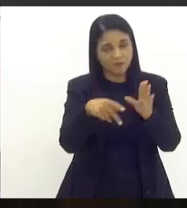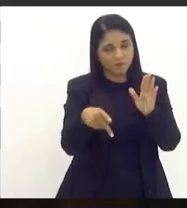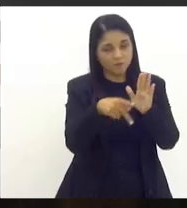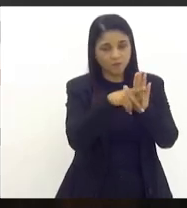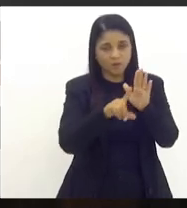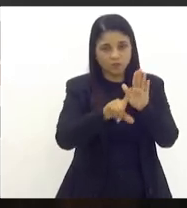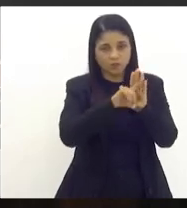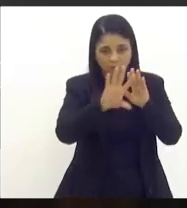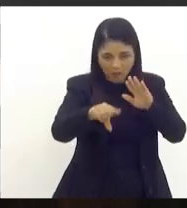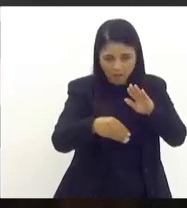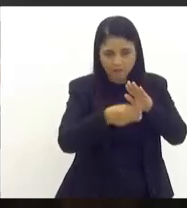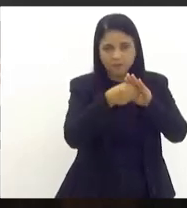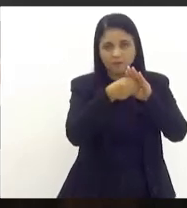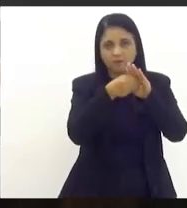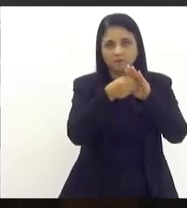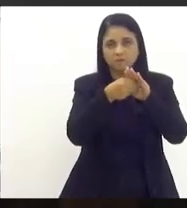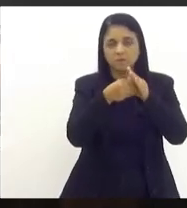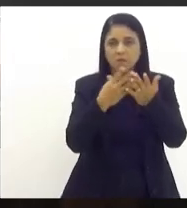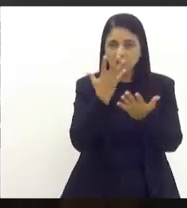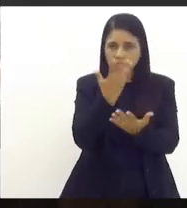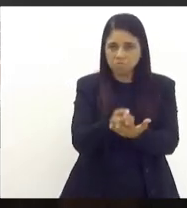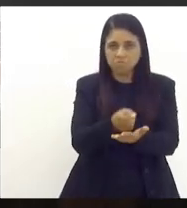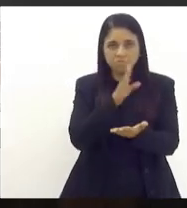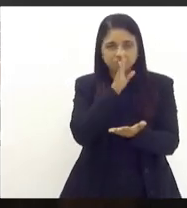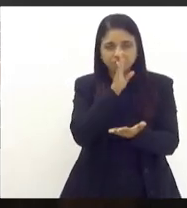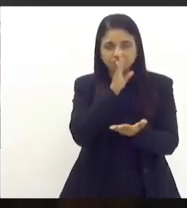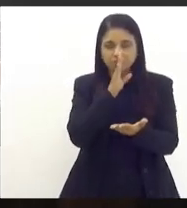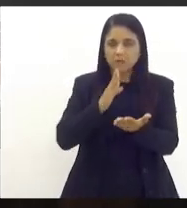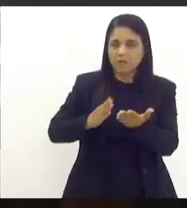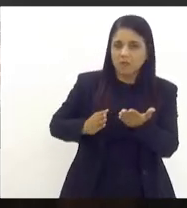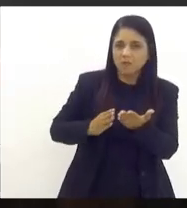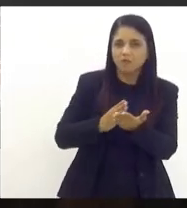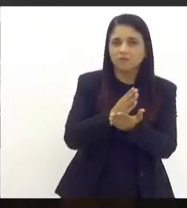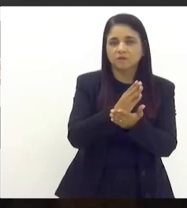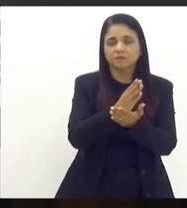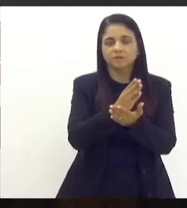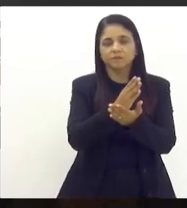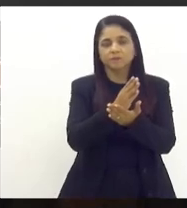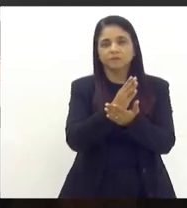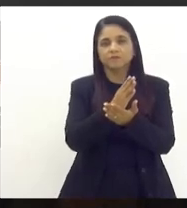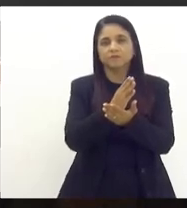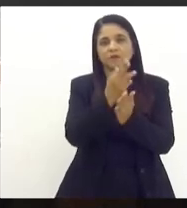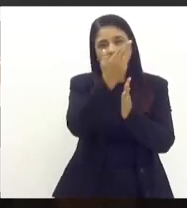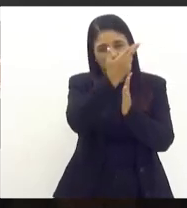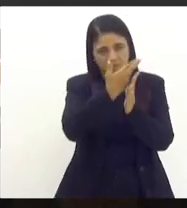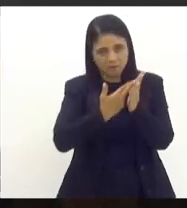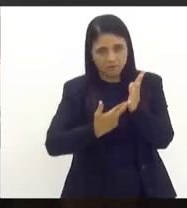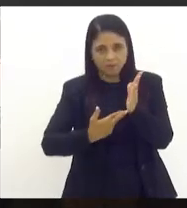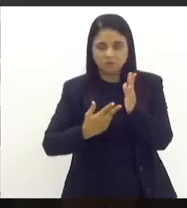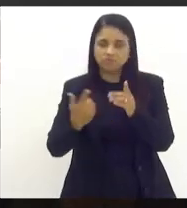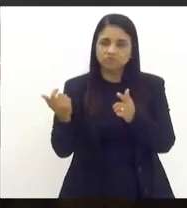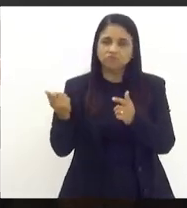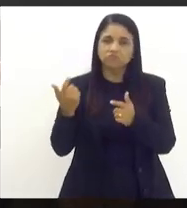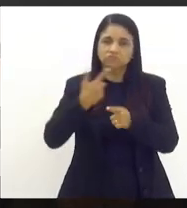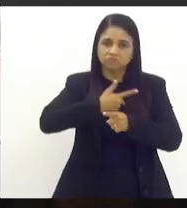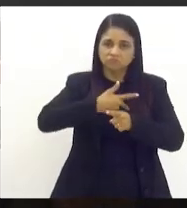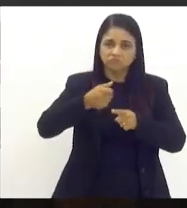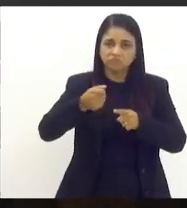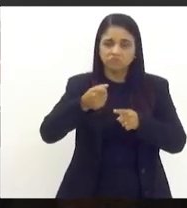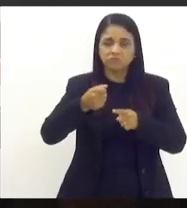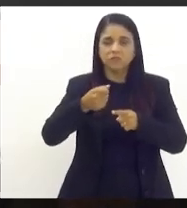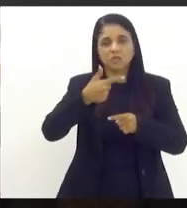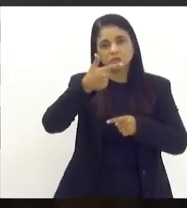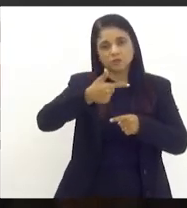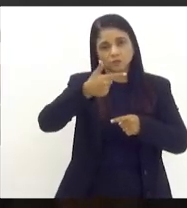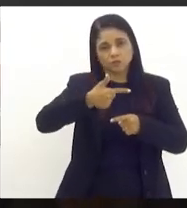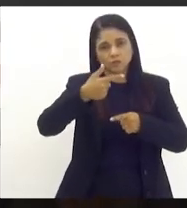assim emendado sou de escravos permanece Como estão aprovado vai redação do vencido para